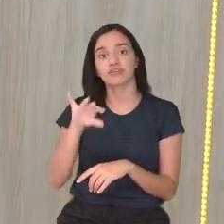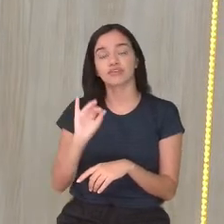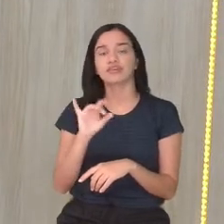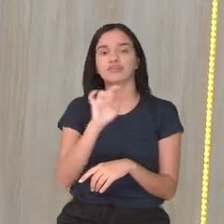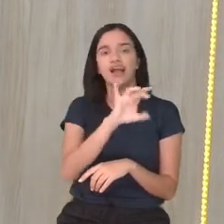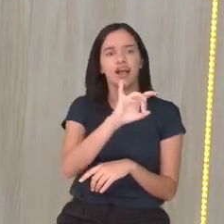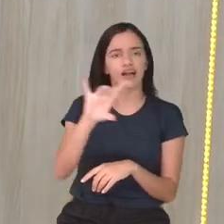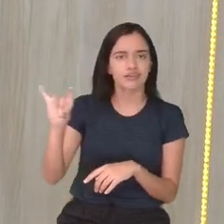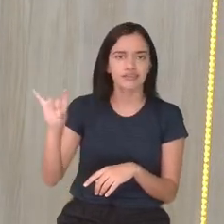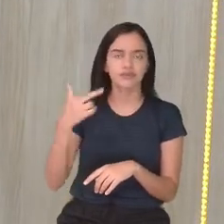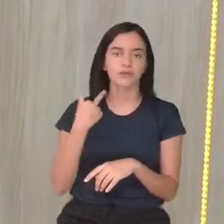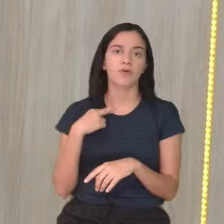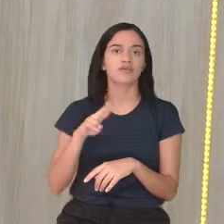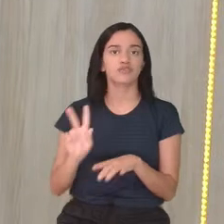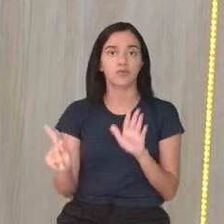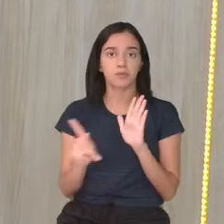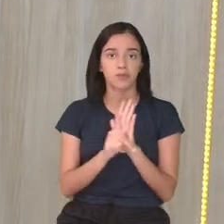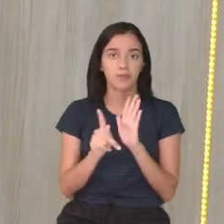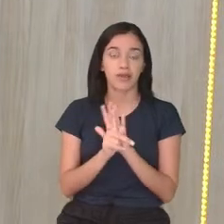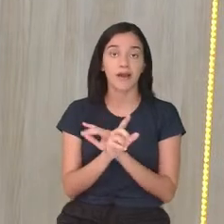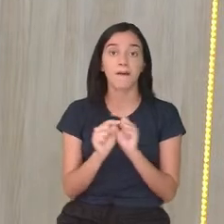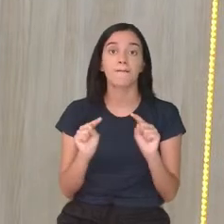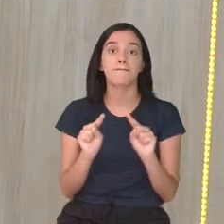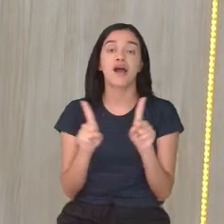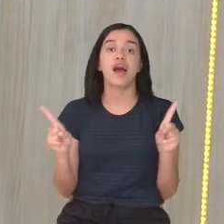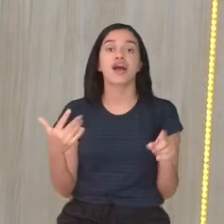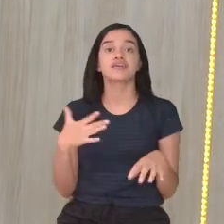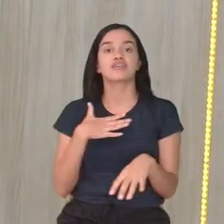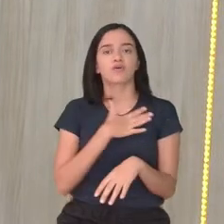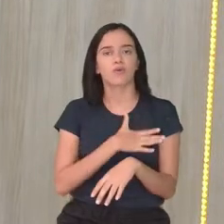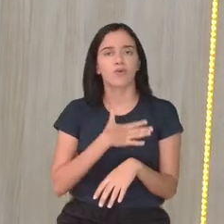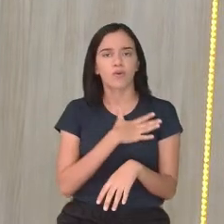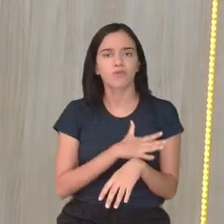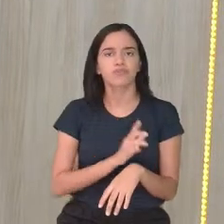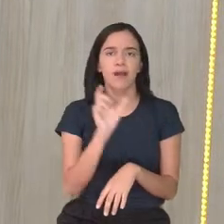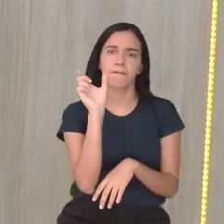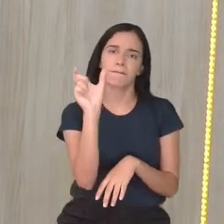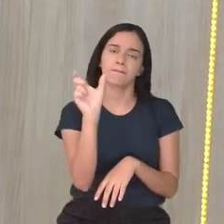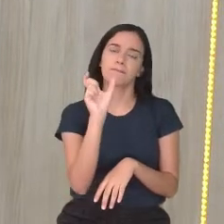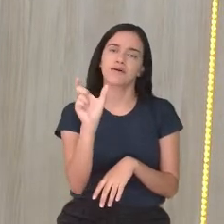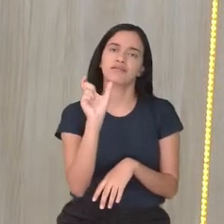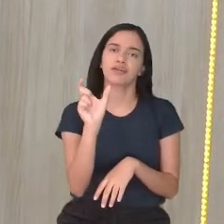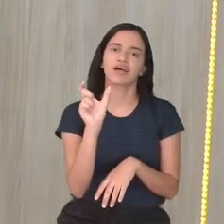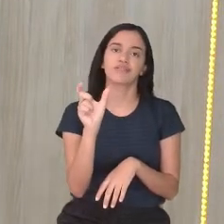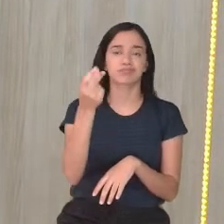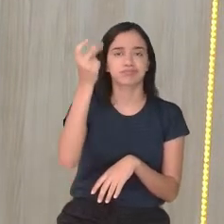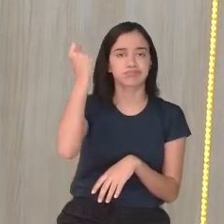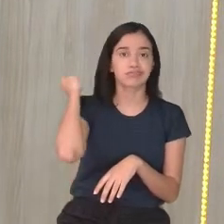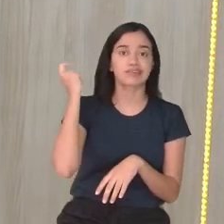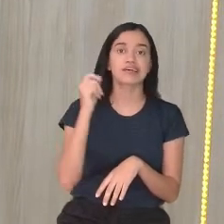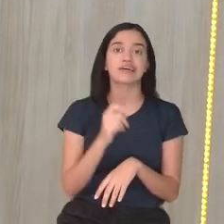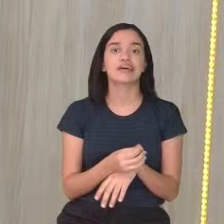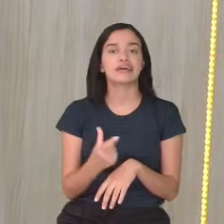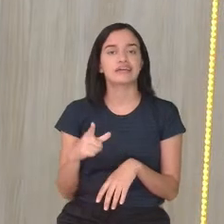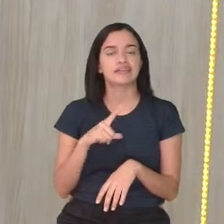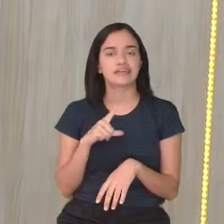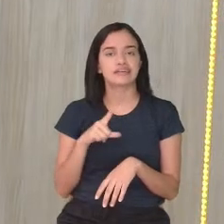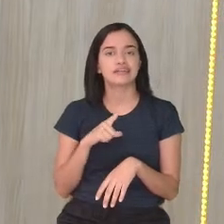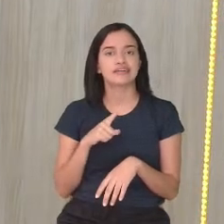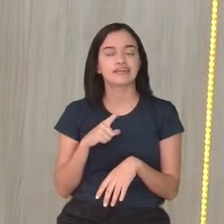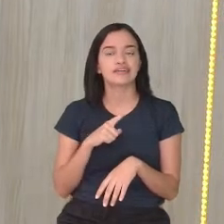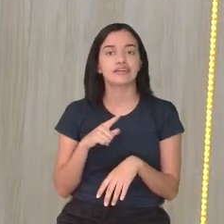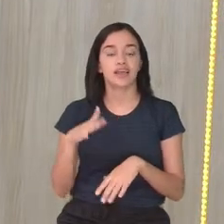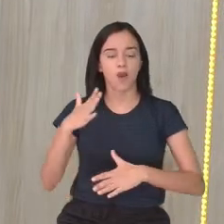um aí com a sua religião. Mas eu gosto de trazer porque a gente pega na palavra de que nessa época também existia muito esse culto